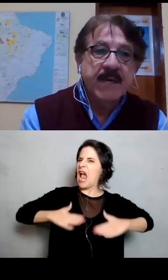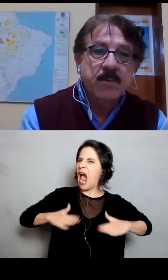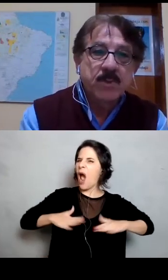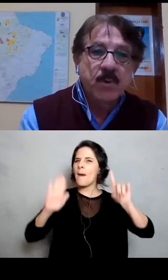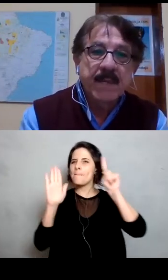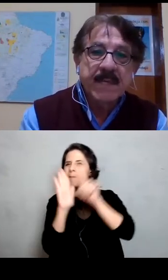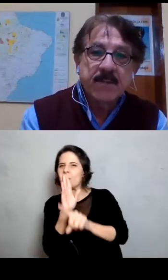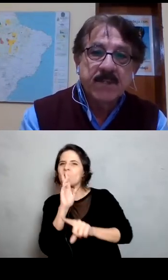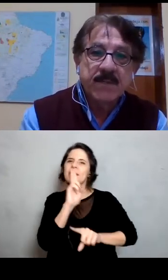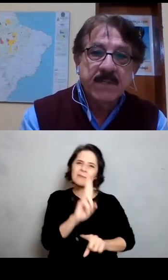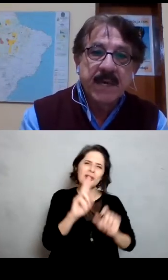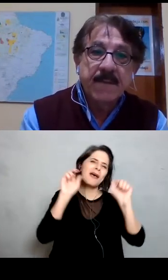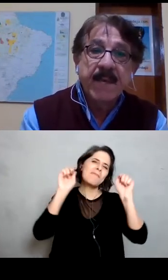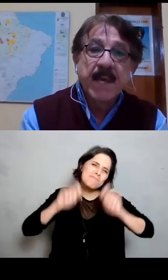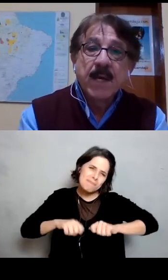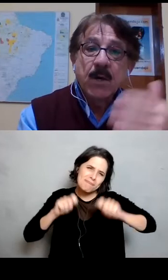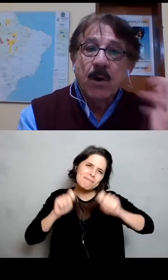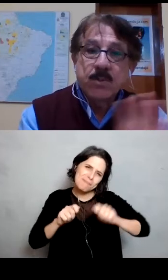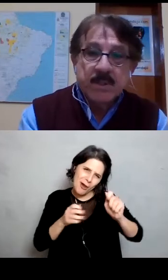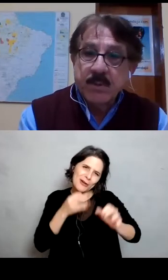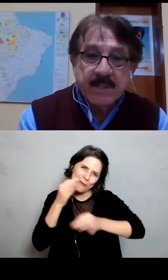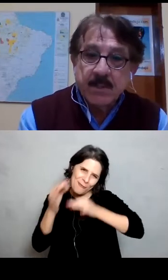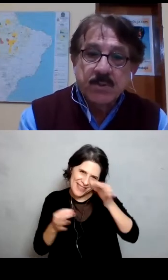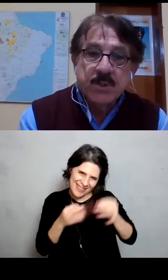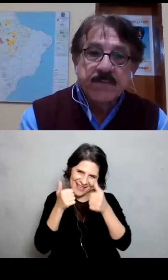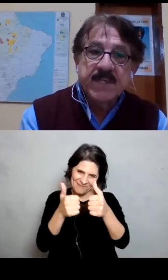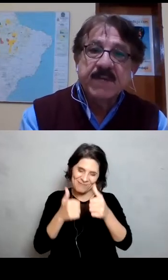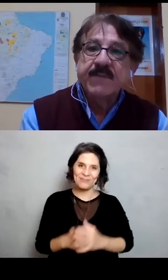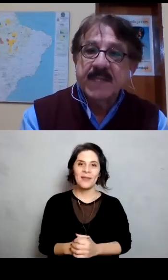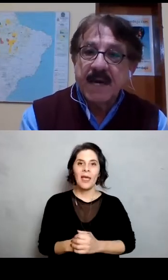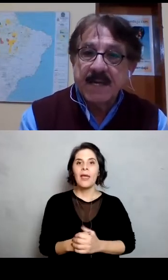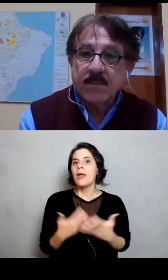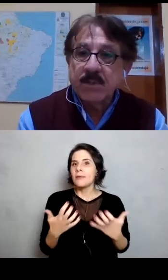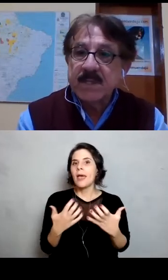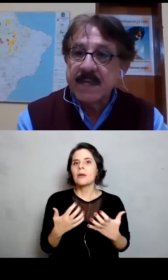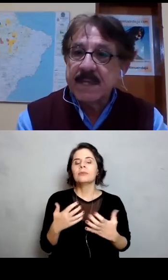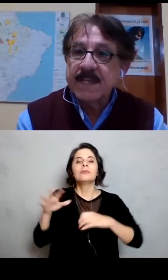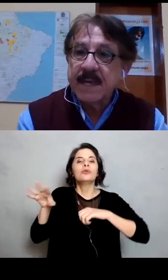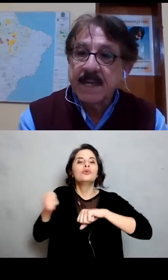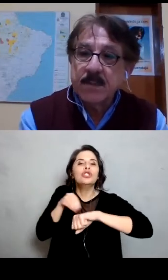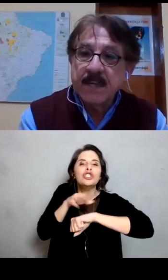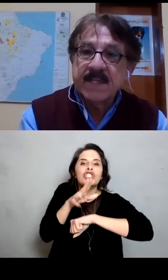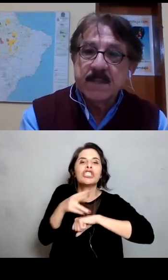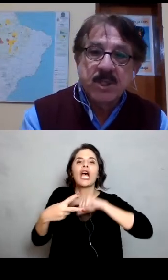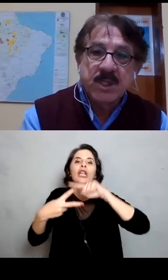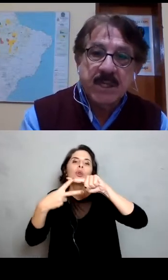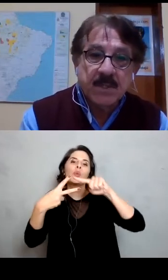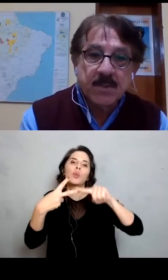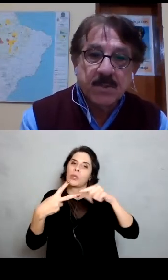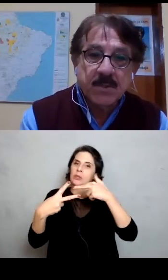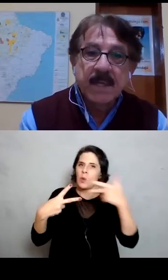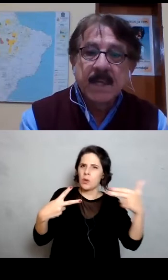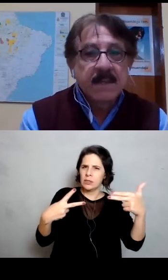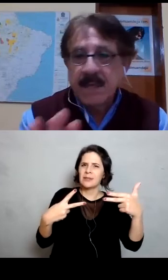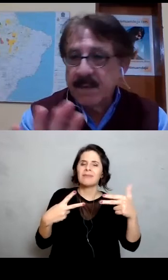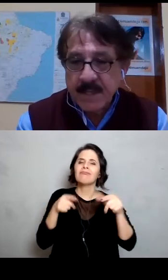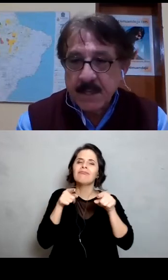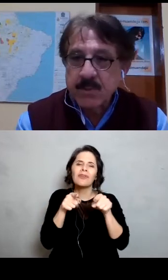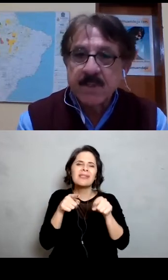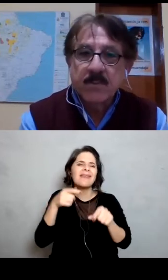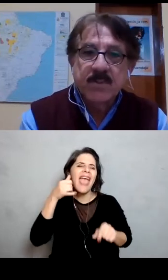outras ações urgentes para garantir a sobrevivência com planejamento linguístico. A gente vai